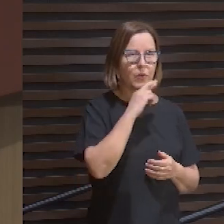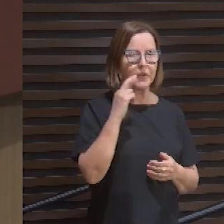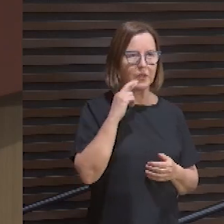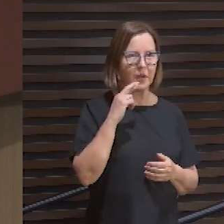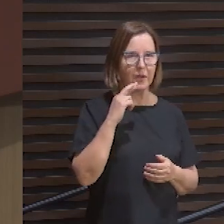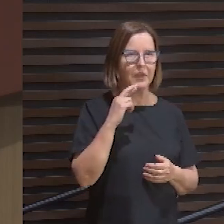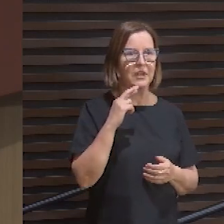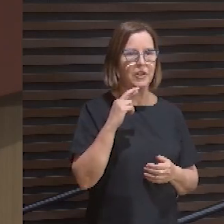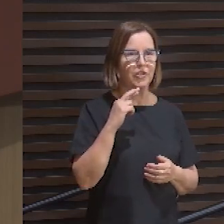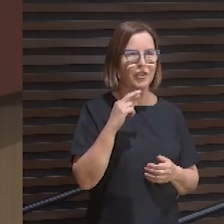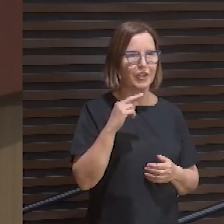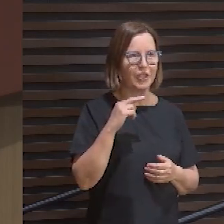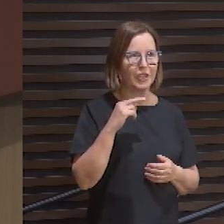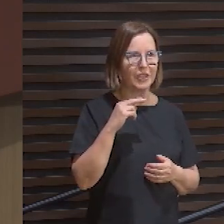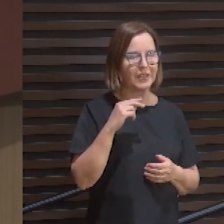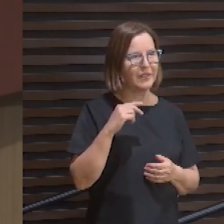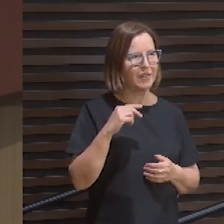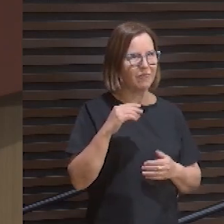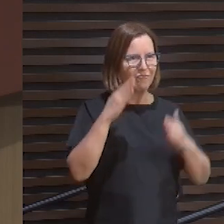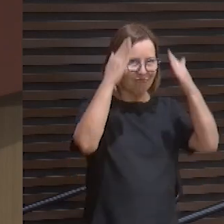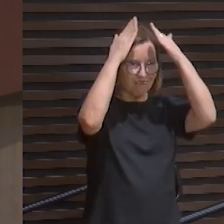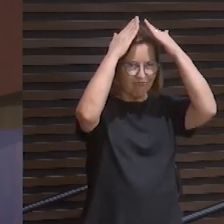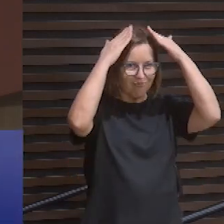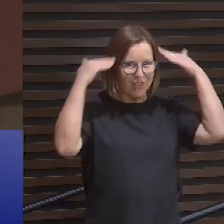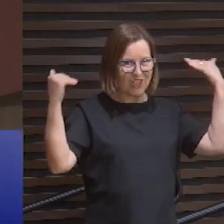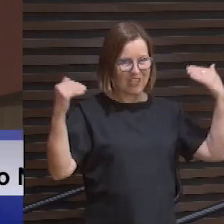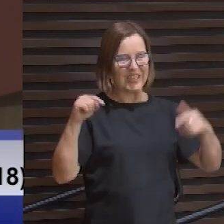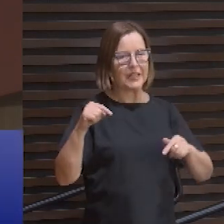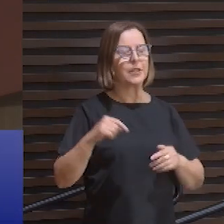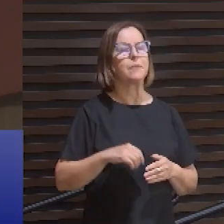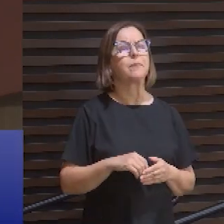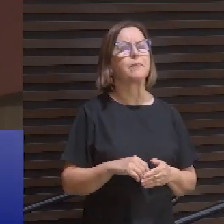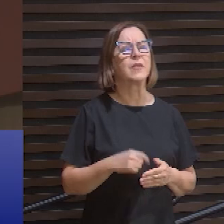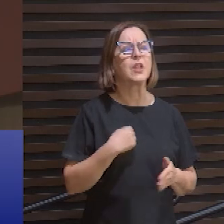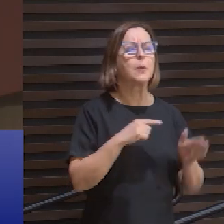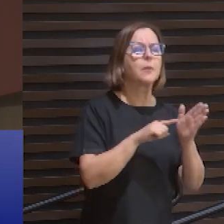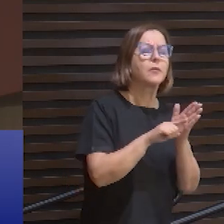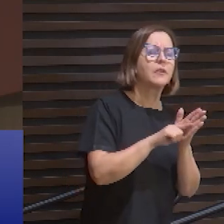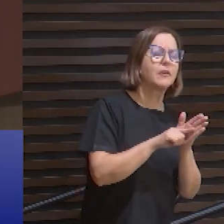era um chinês, e eu perguntei, Dr. Christian,